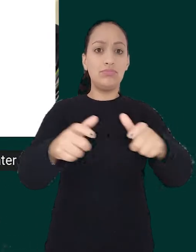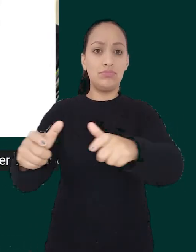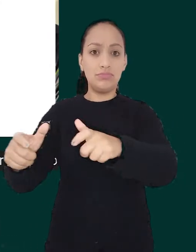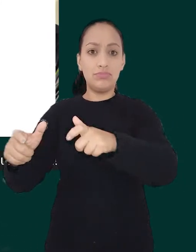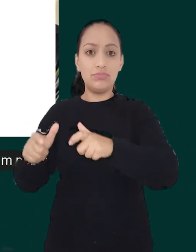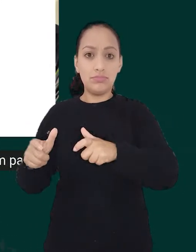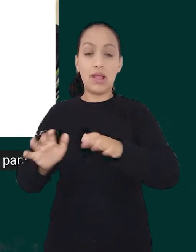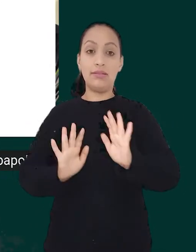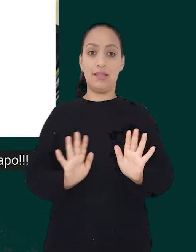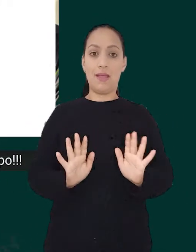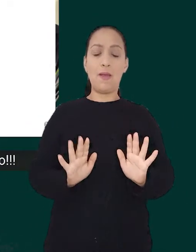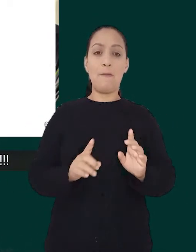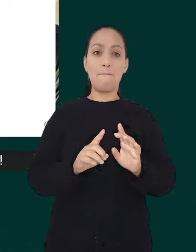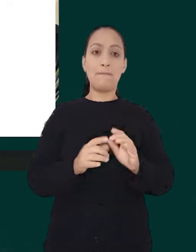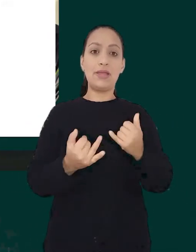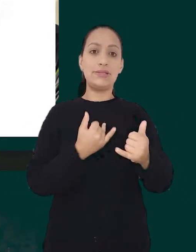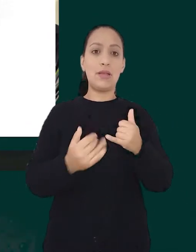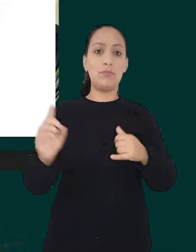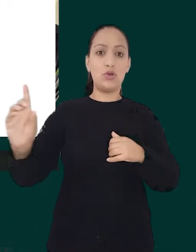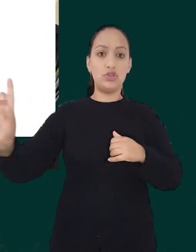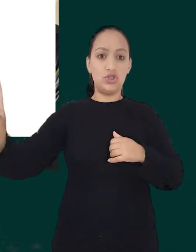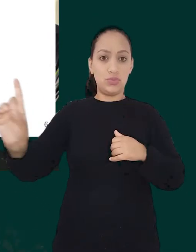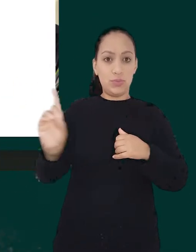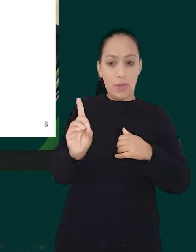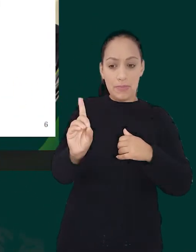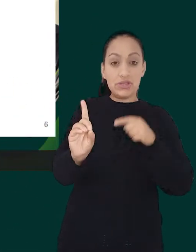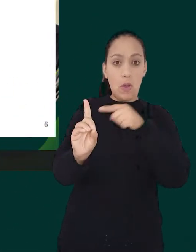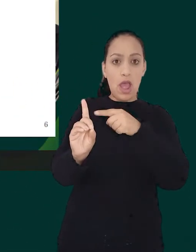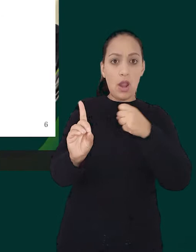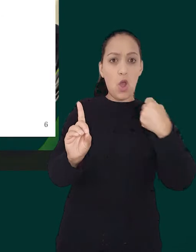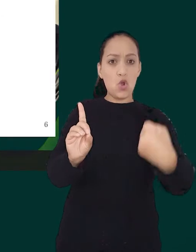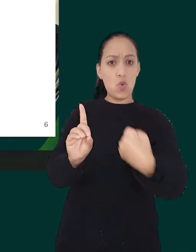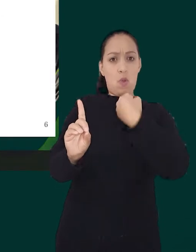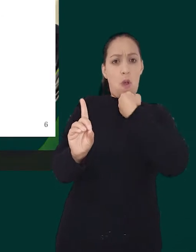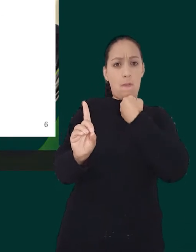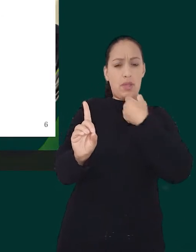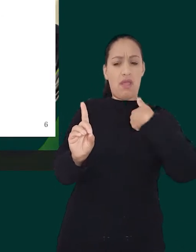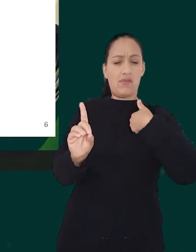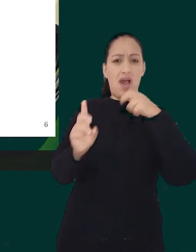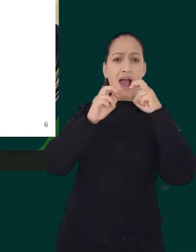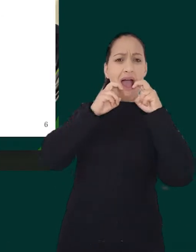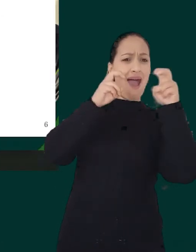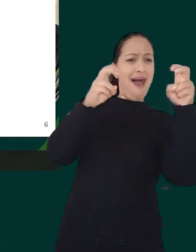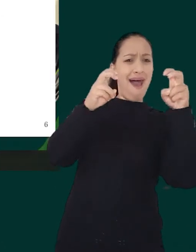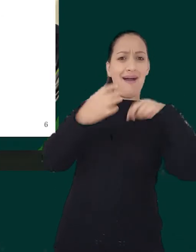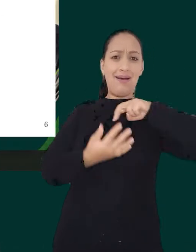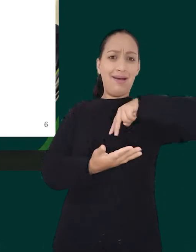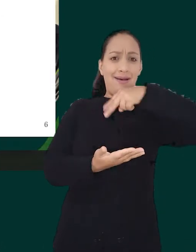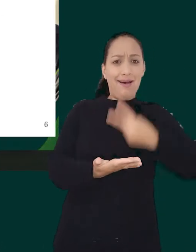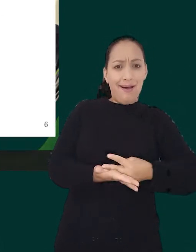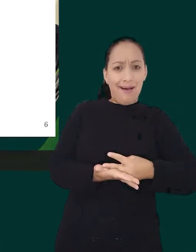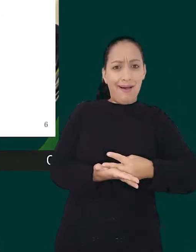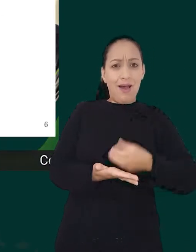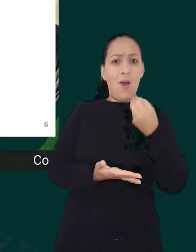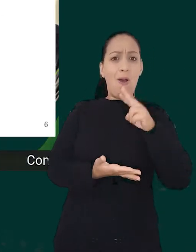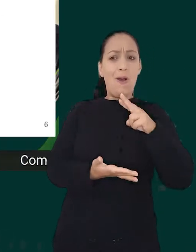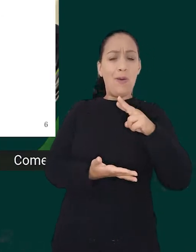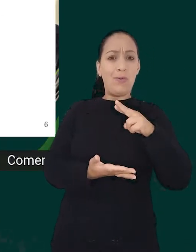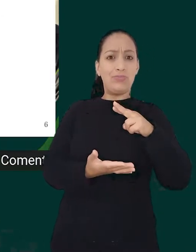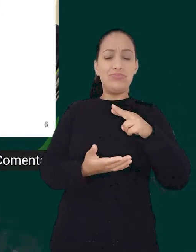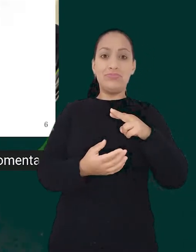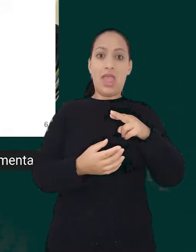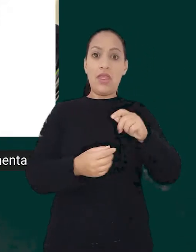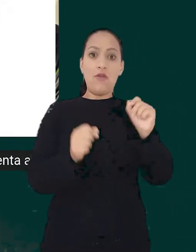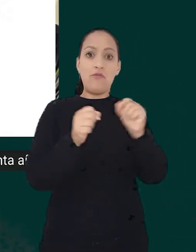chega alguma pessoa e vai me dar um golpe, eu vou gritar, eu vou cair no chão, eu disparo essa animação, disparo